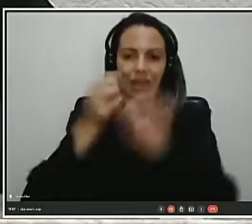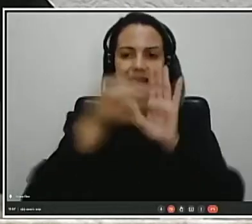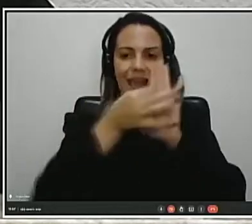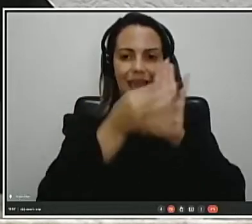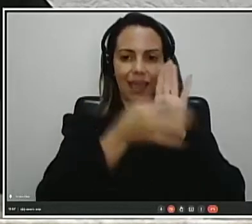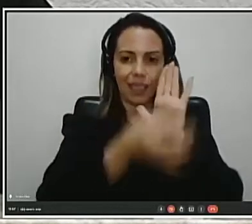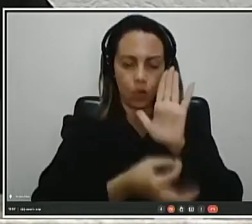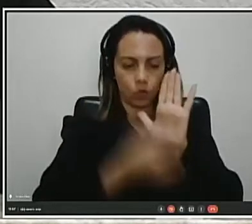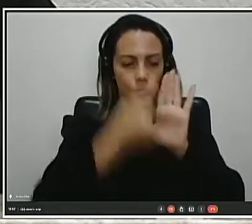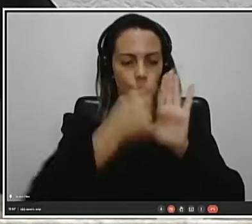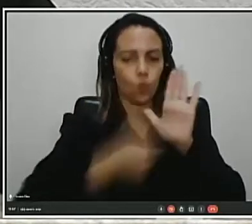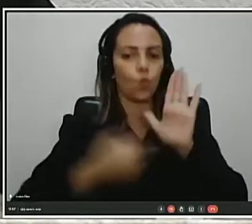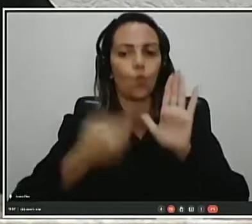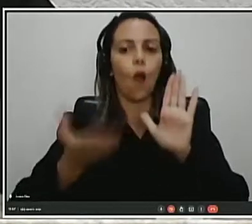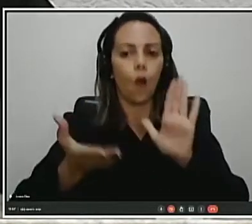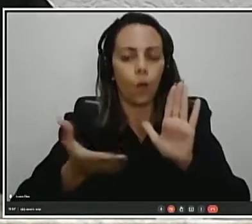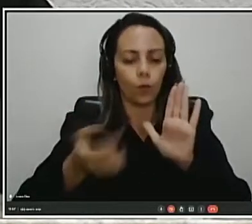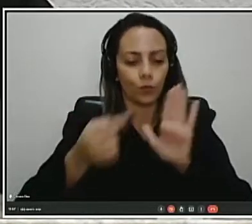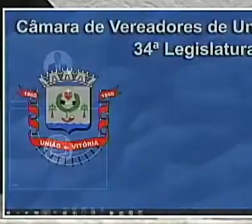Primeiro,